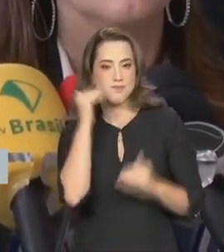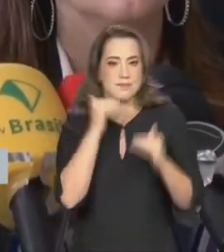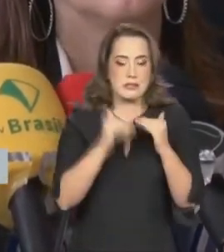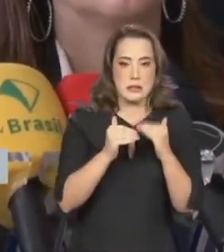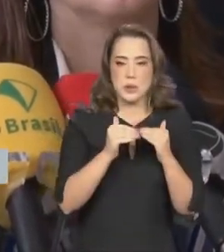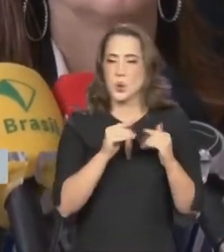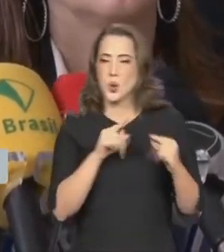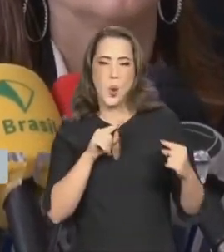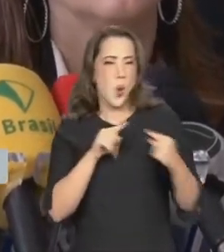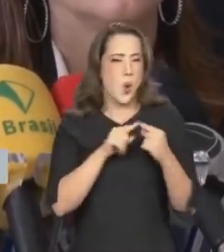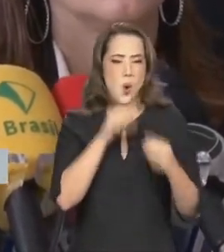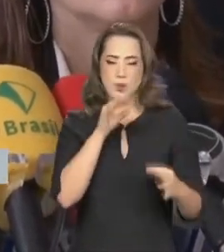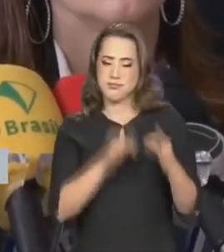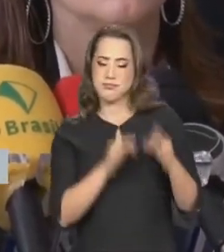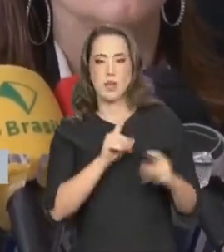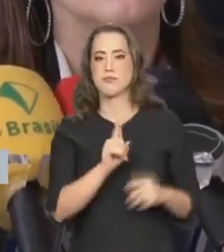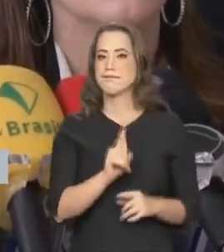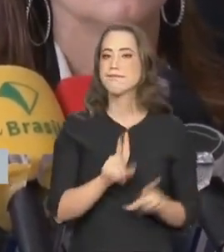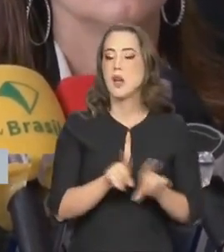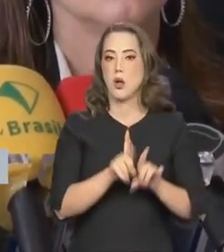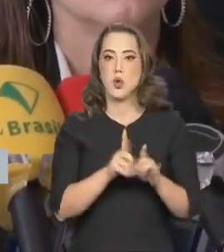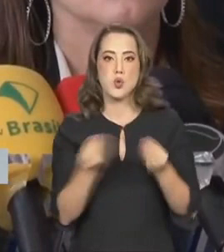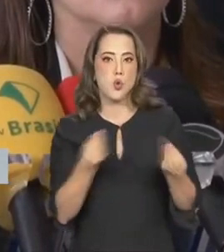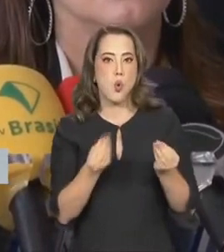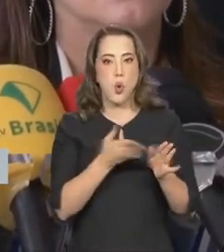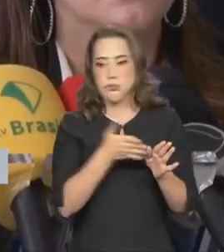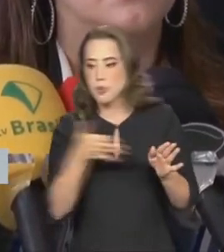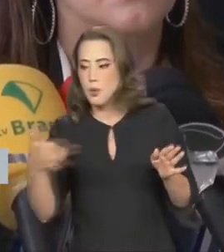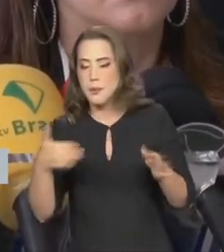injustiça de como se deu o processo eleitoral.